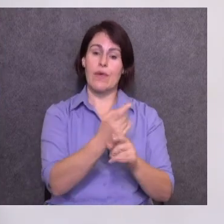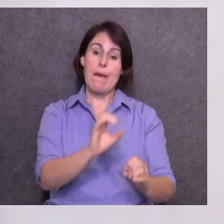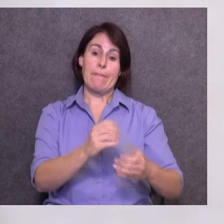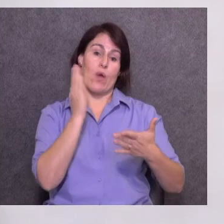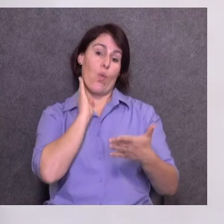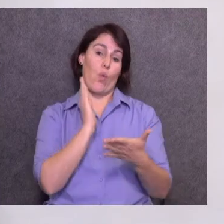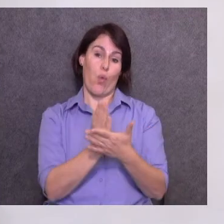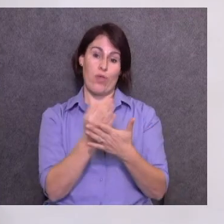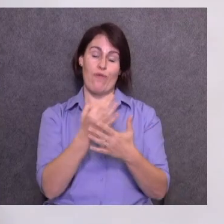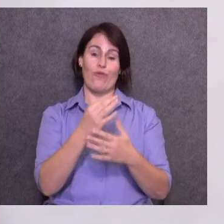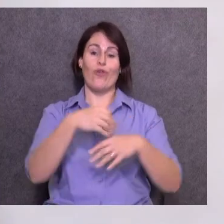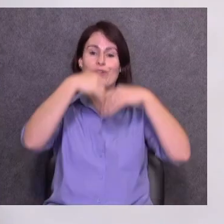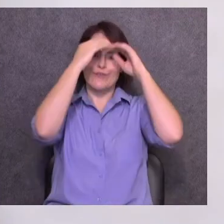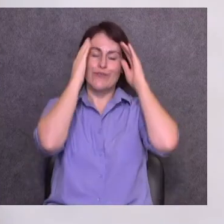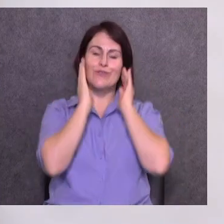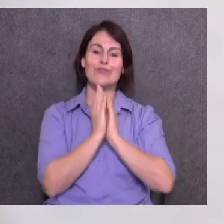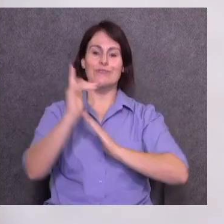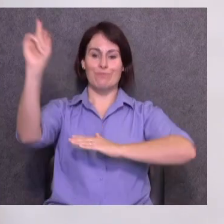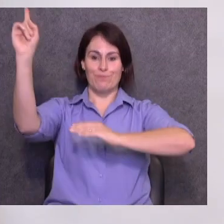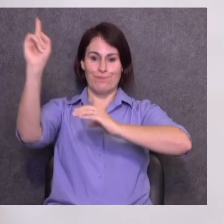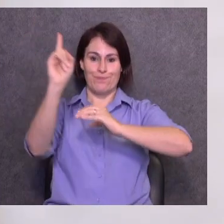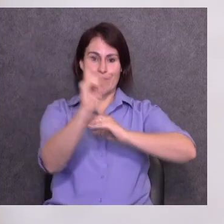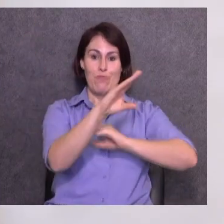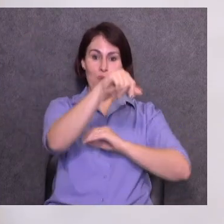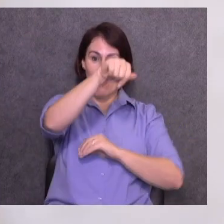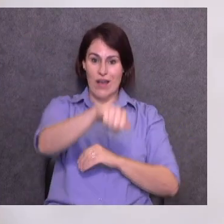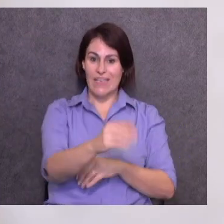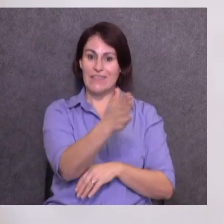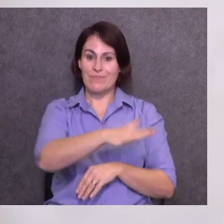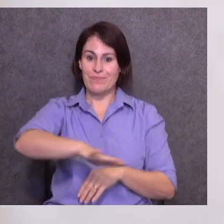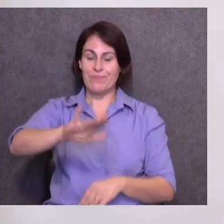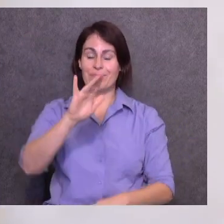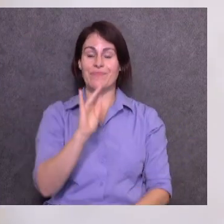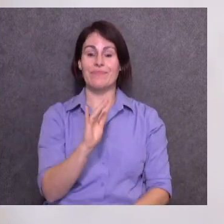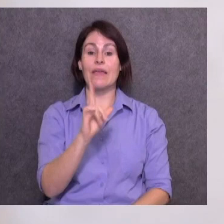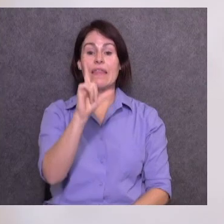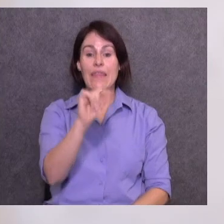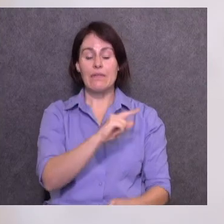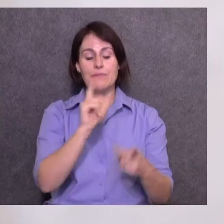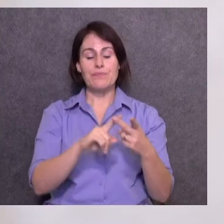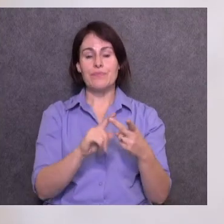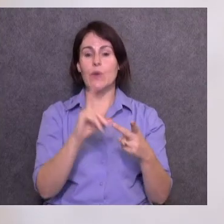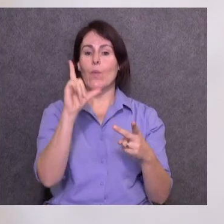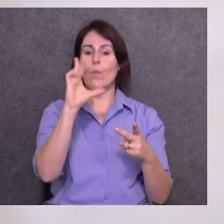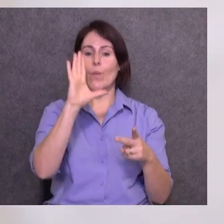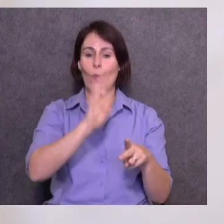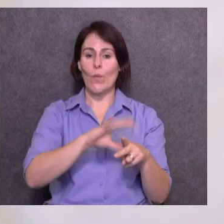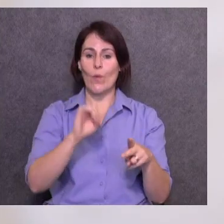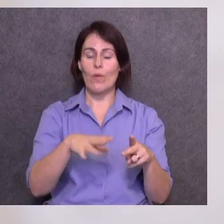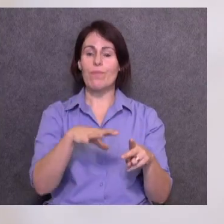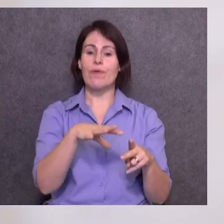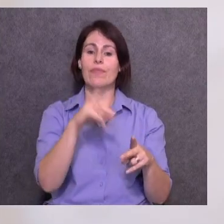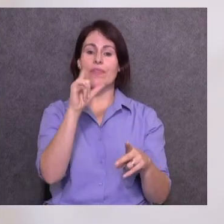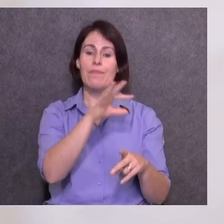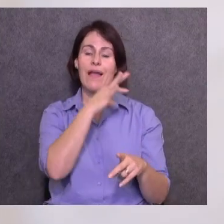das aparições da Virgem Maria aqui na Cova da Iria. E, em segundo lugar, também se celebra o aniversário